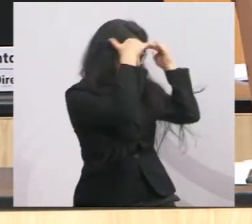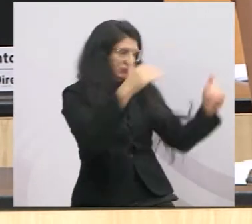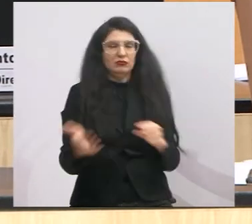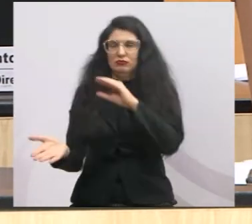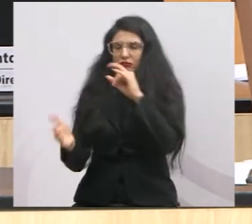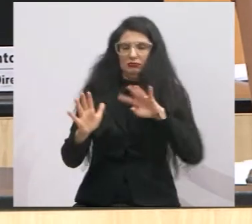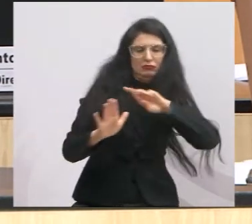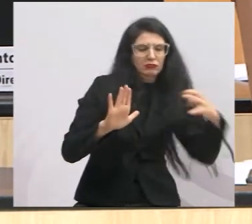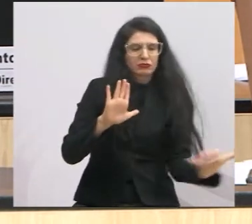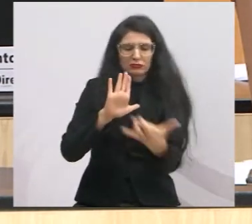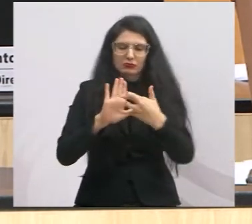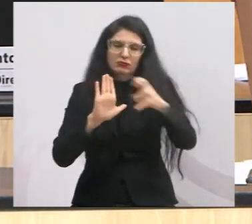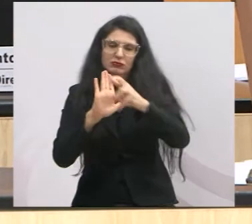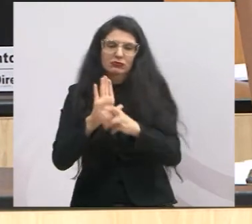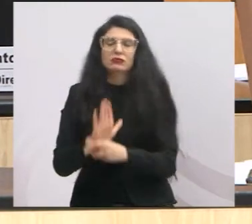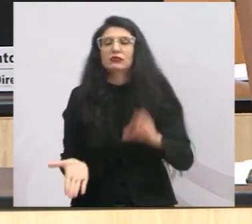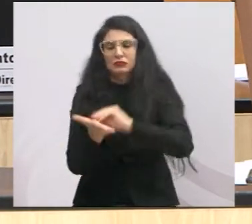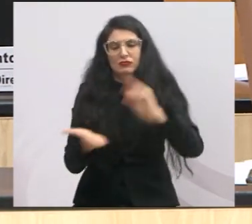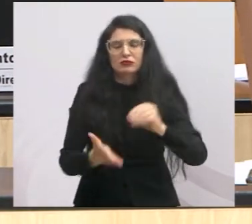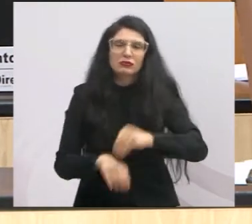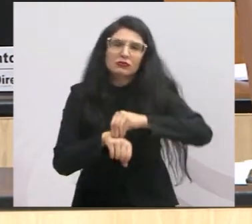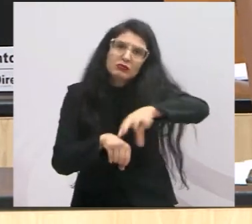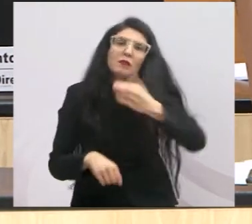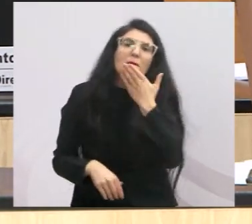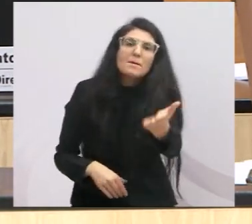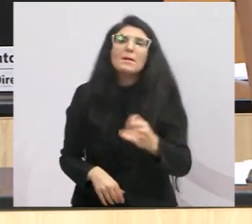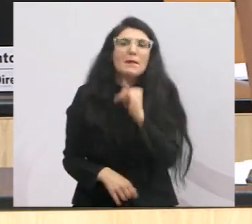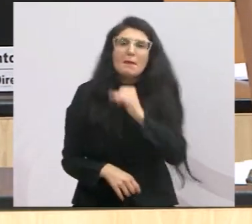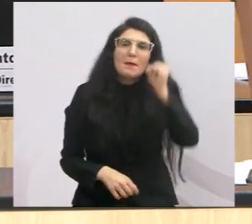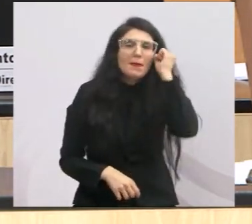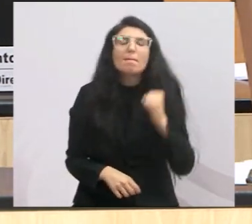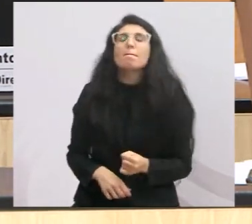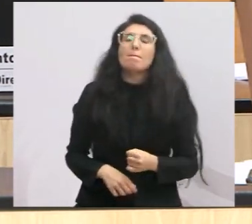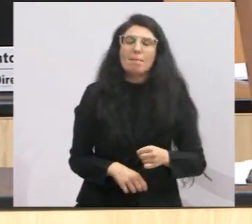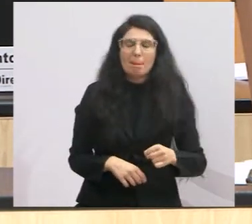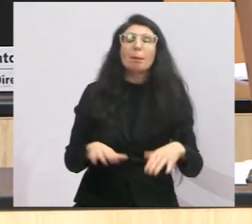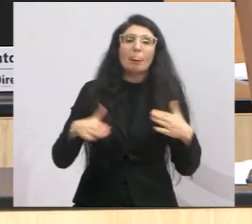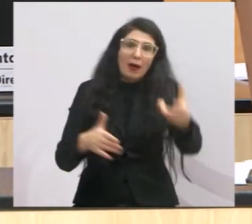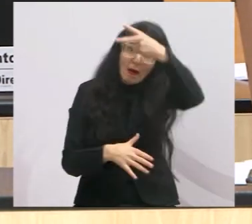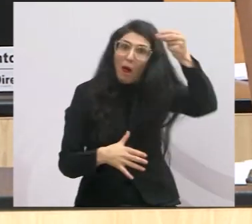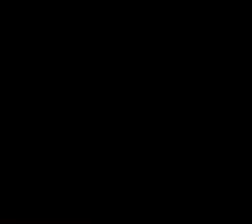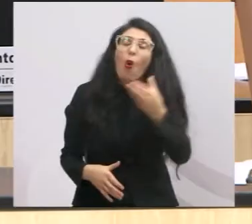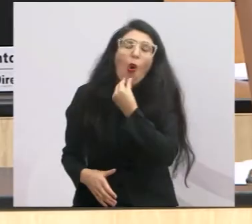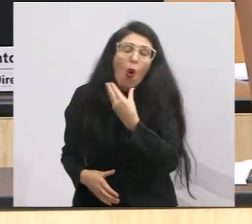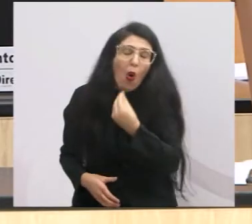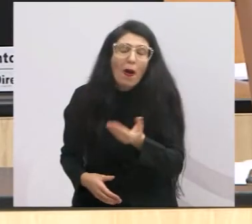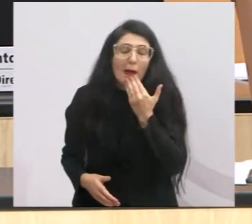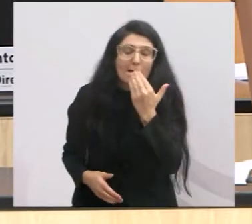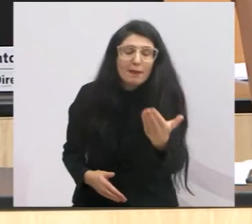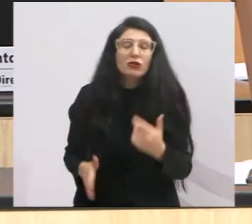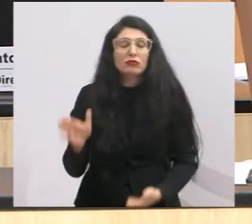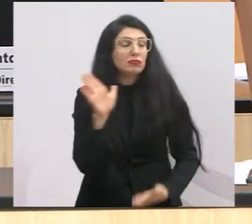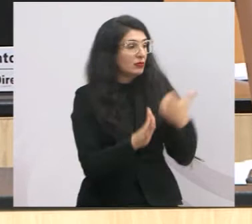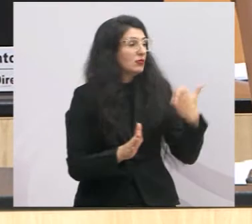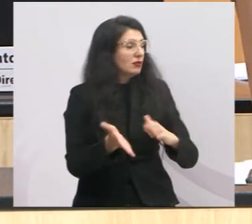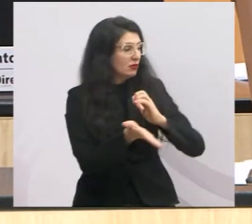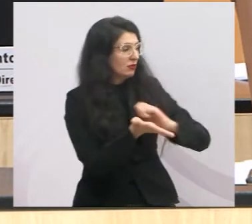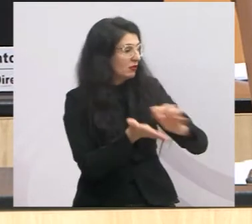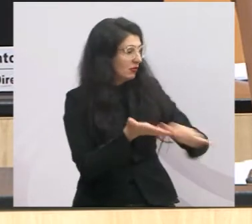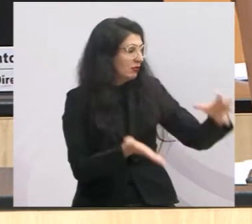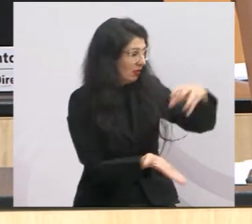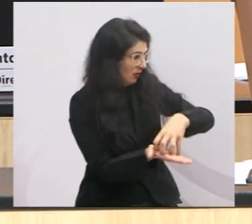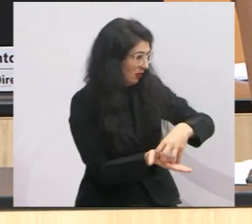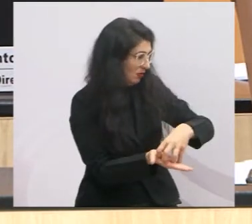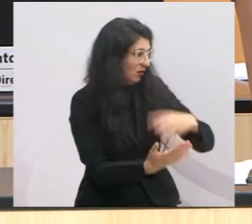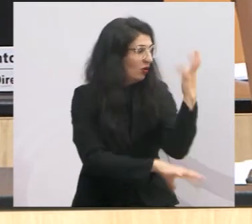Solicito à segunda secretária, a vereadora Sônia Patas da Amizade, que faça a leitura das sínteses dos requerimentos protocolados para